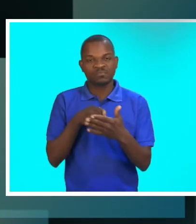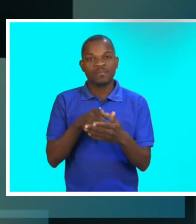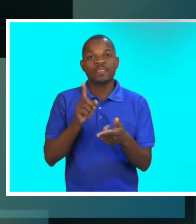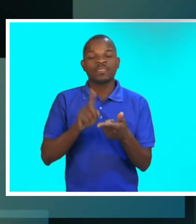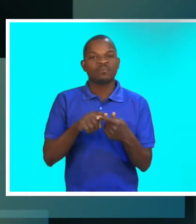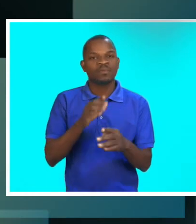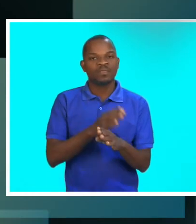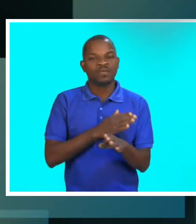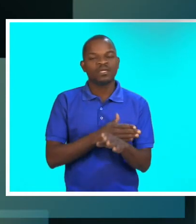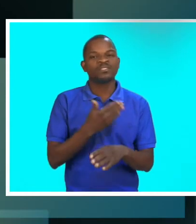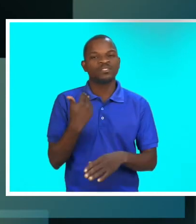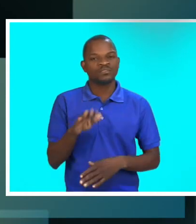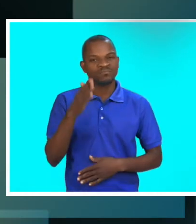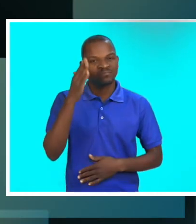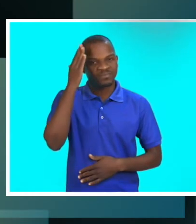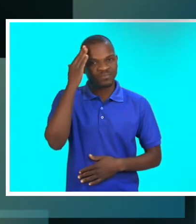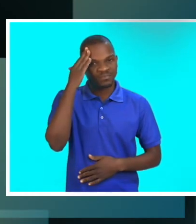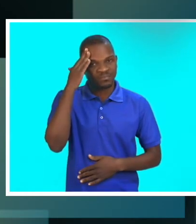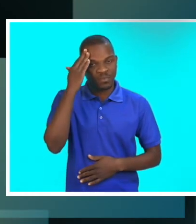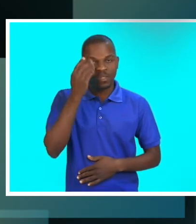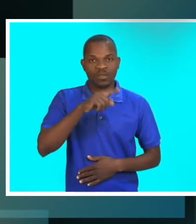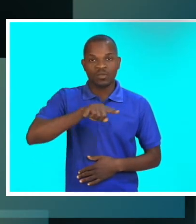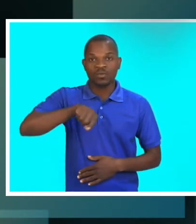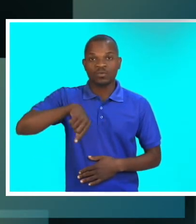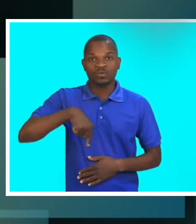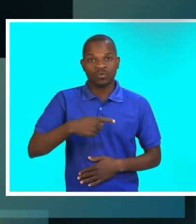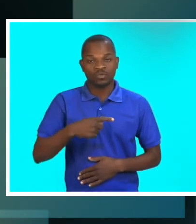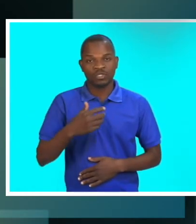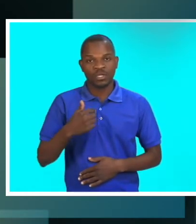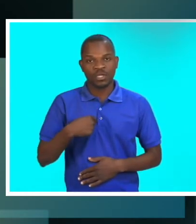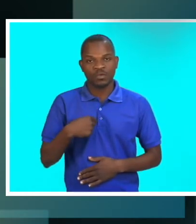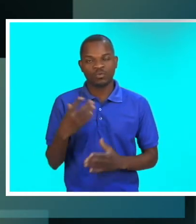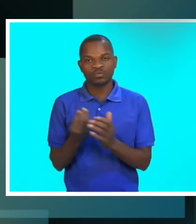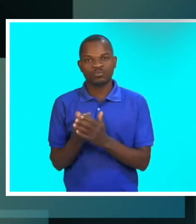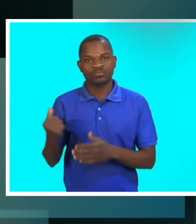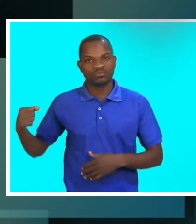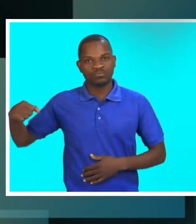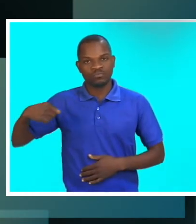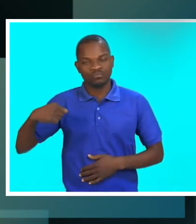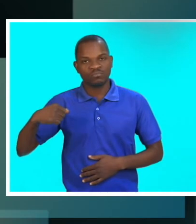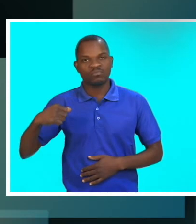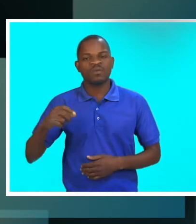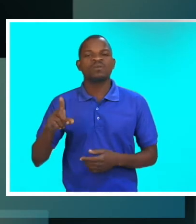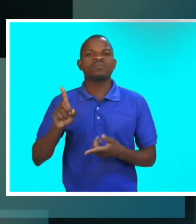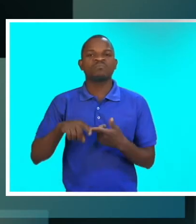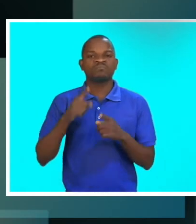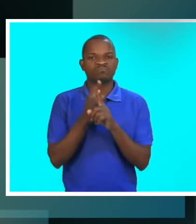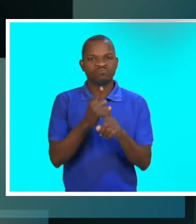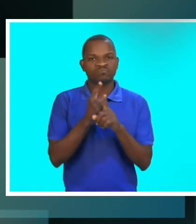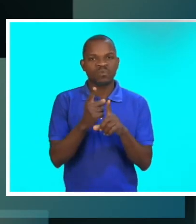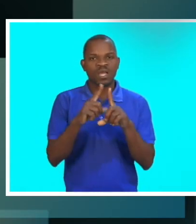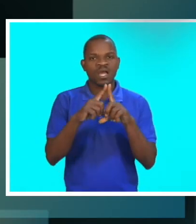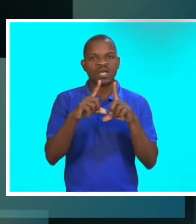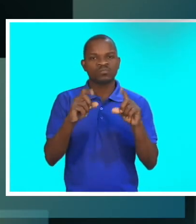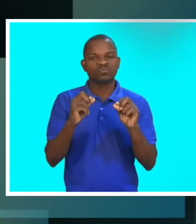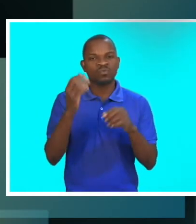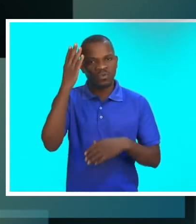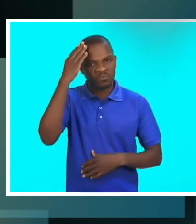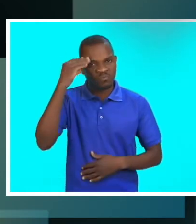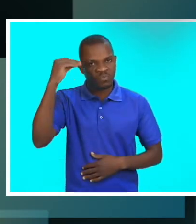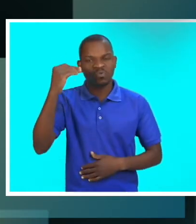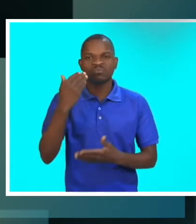início eu lembro que nós, meu marido e eu, tivemos que fazer a posição de psicologia,